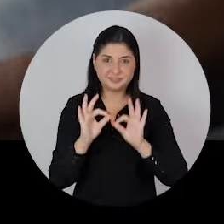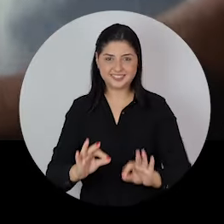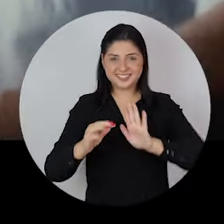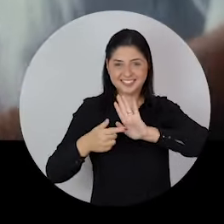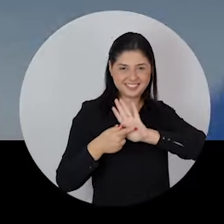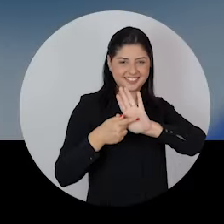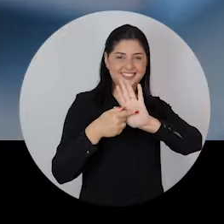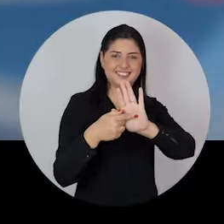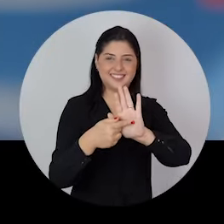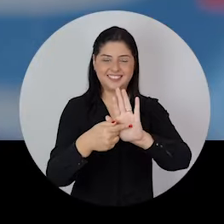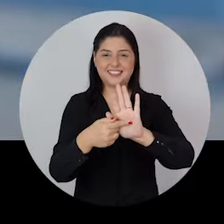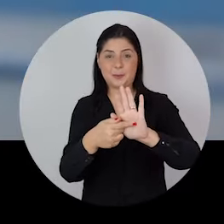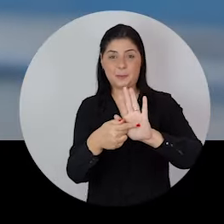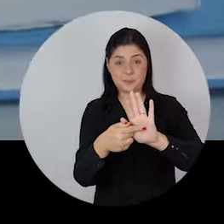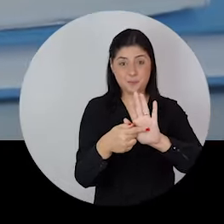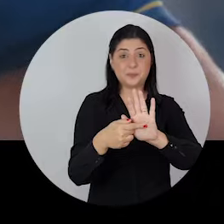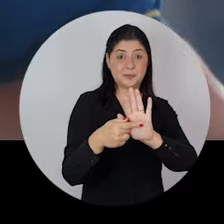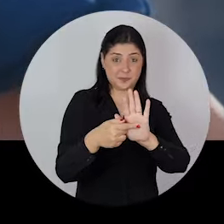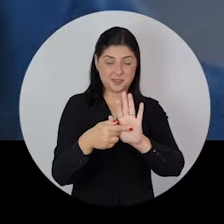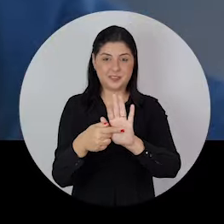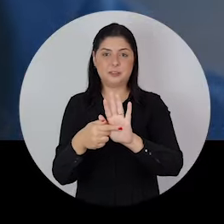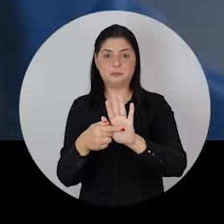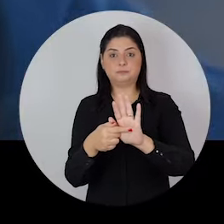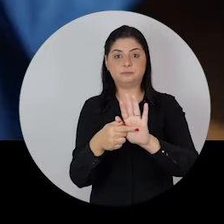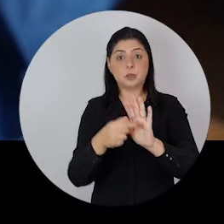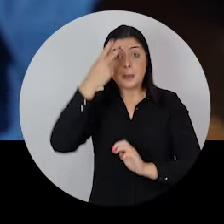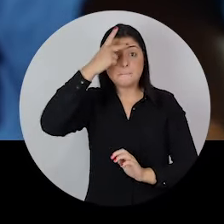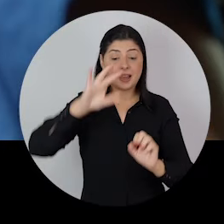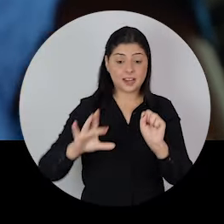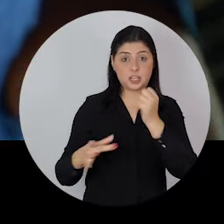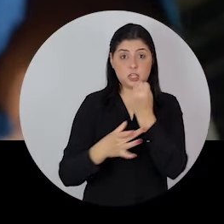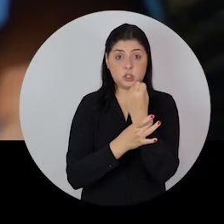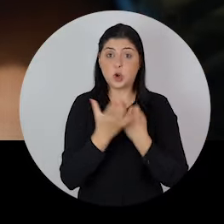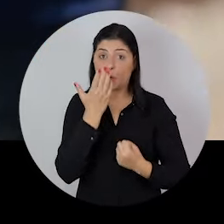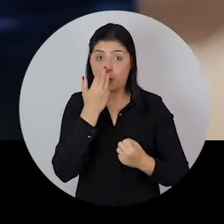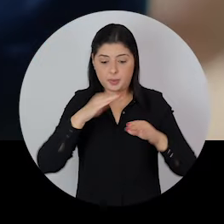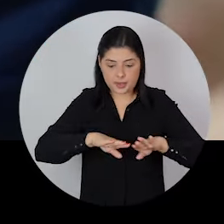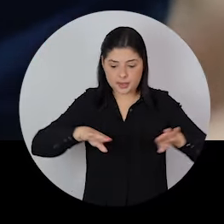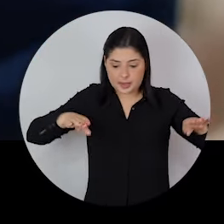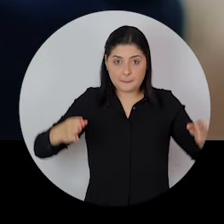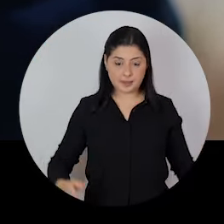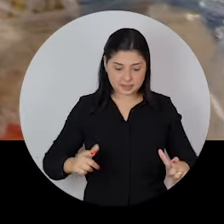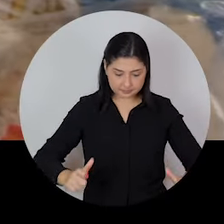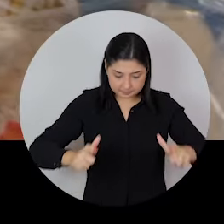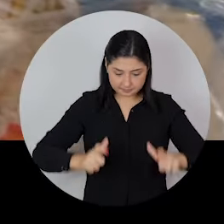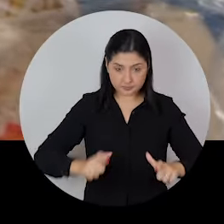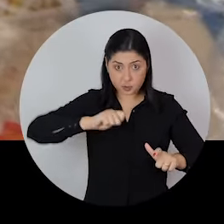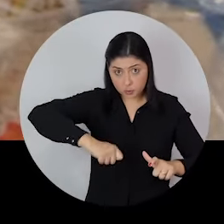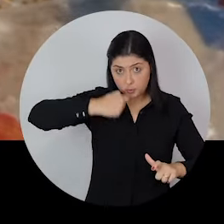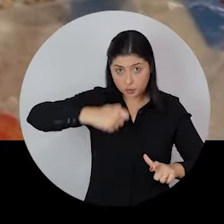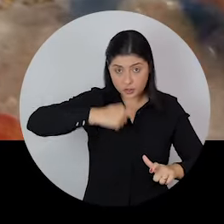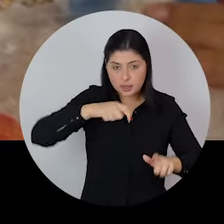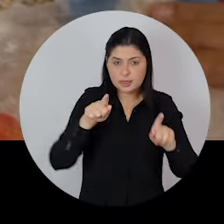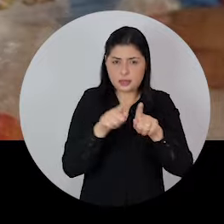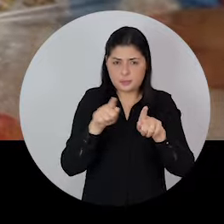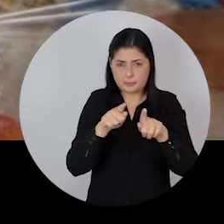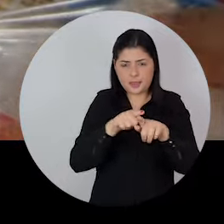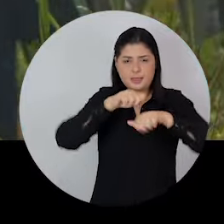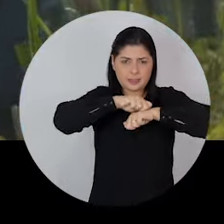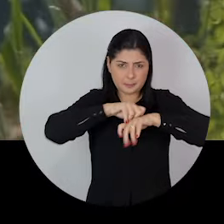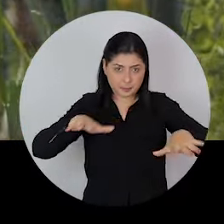ajeito certo de mostrar para garantir comida na mesa da nossa gente principalmente durante